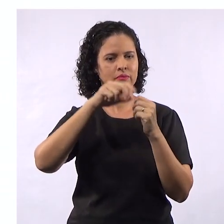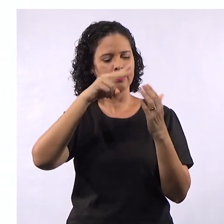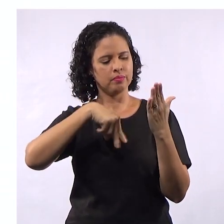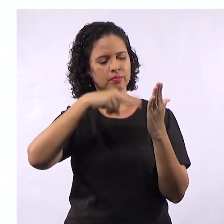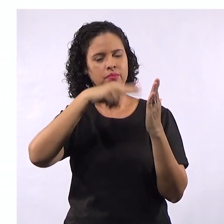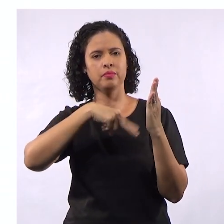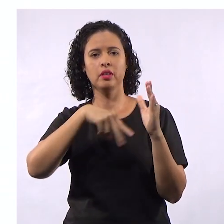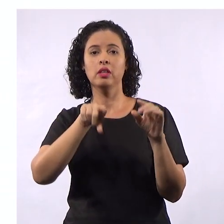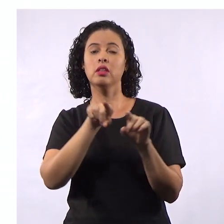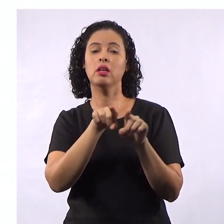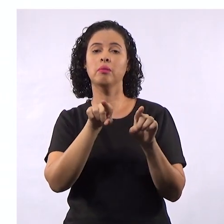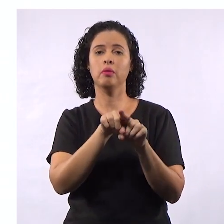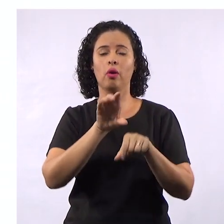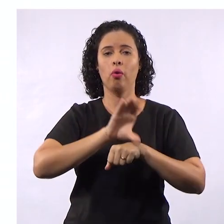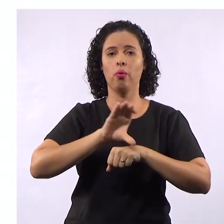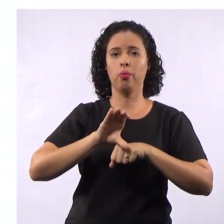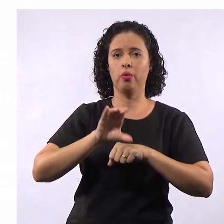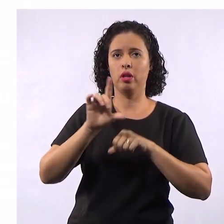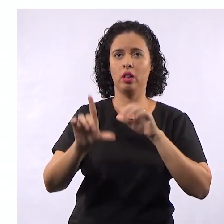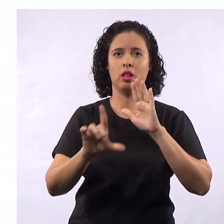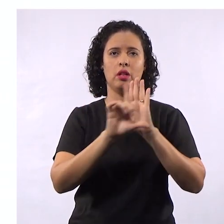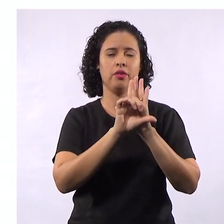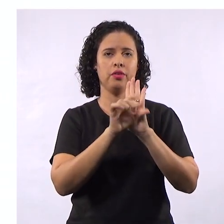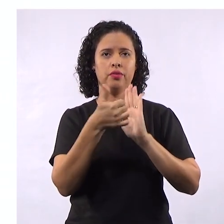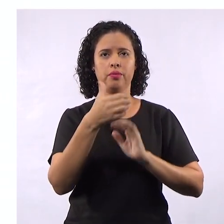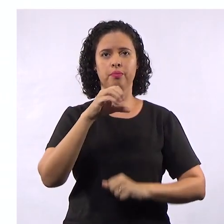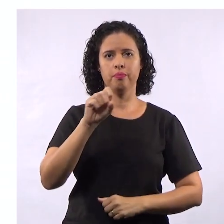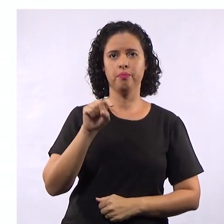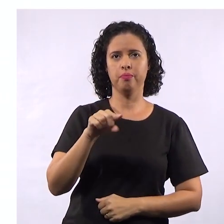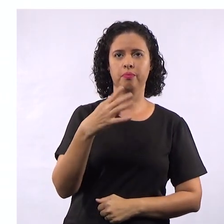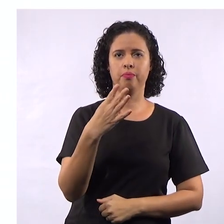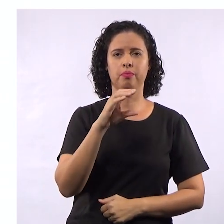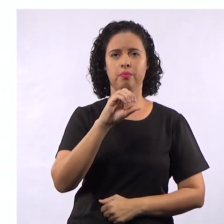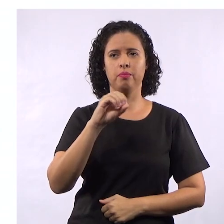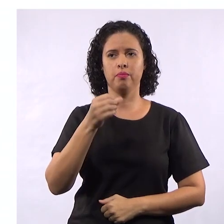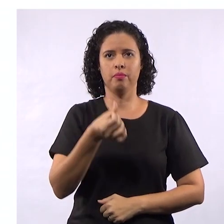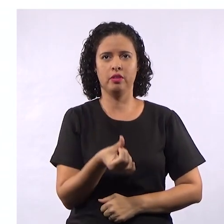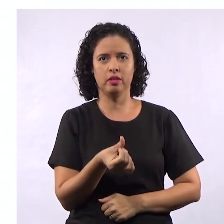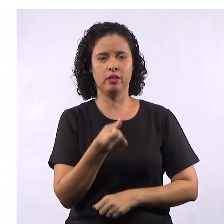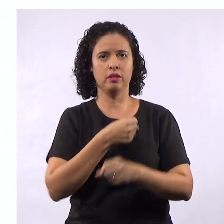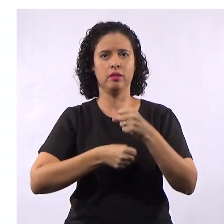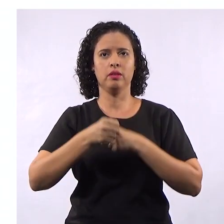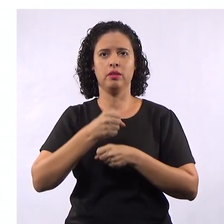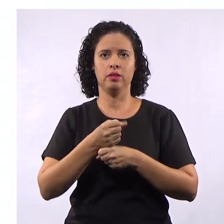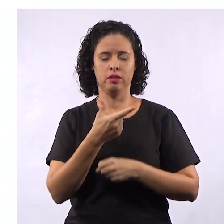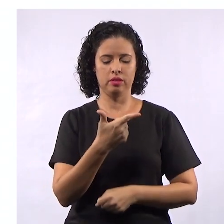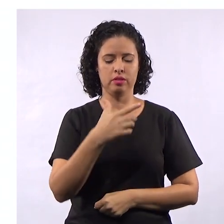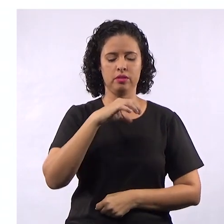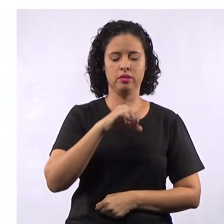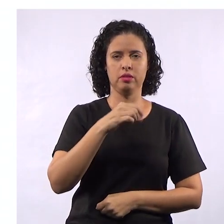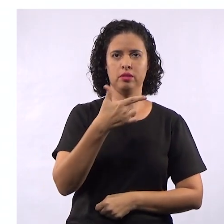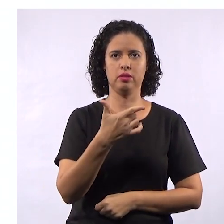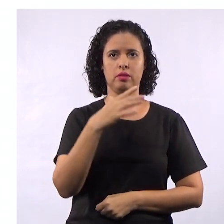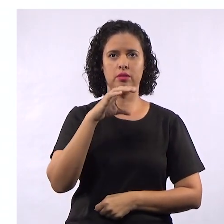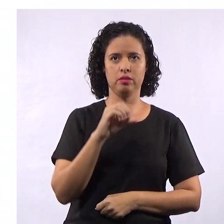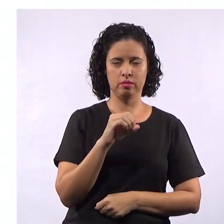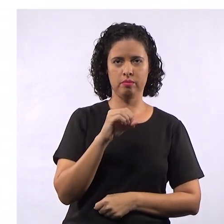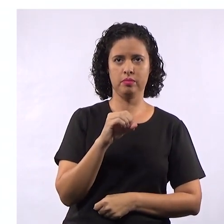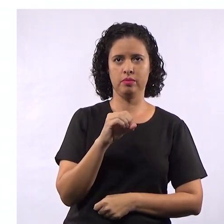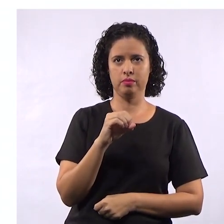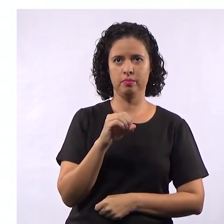continuidade. Ah, gente, antes de eu passar a tela, deixa eu conversar aqui um pouquinho. Ó, quando a gente fala o Código Civil, né,